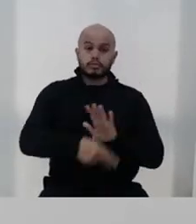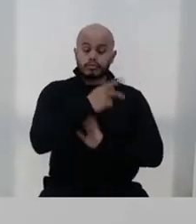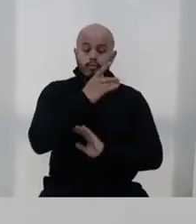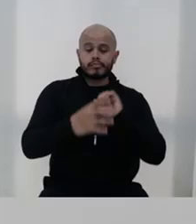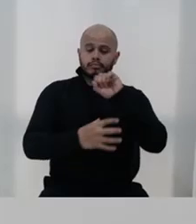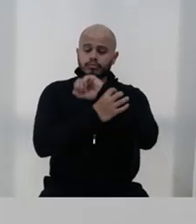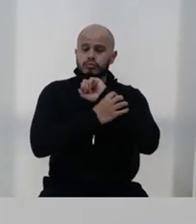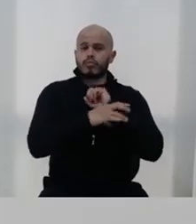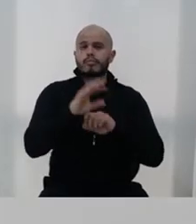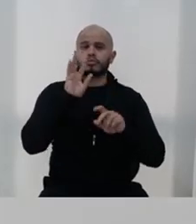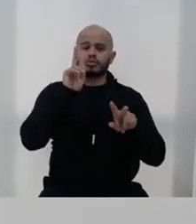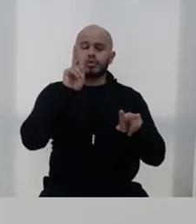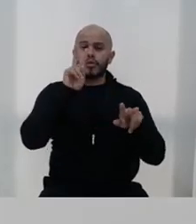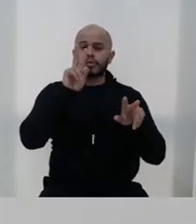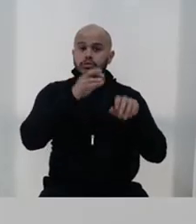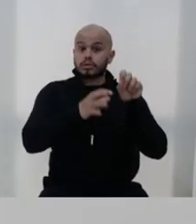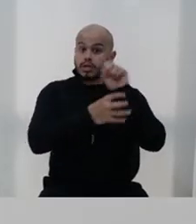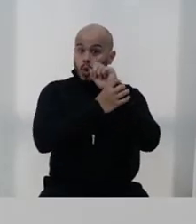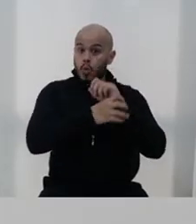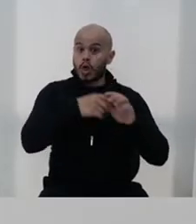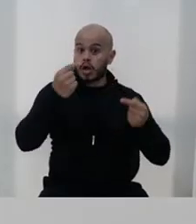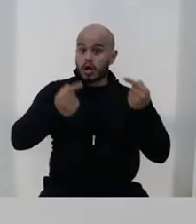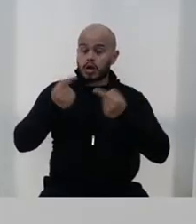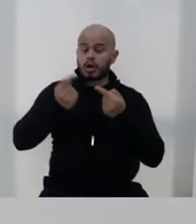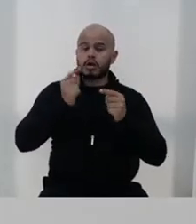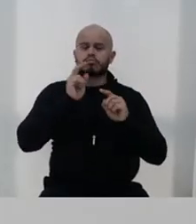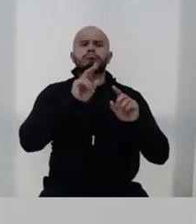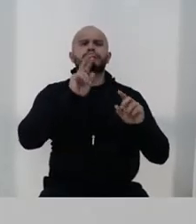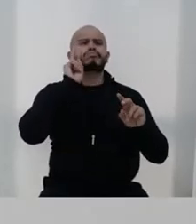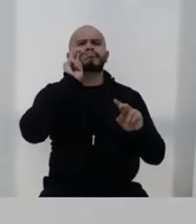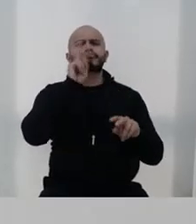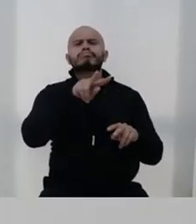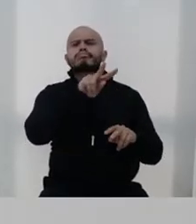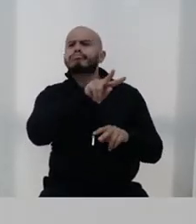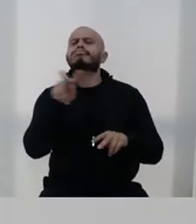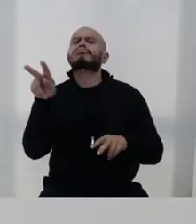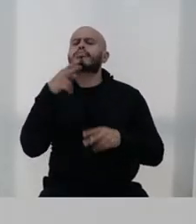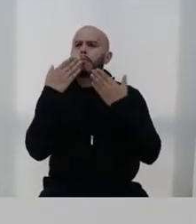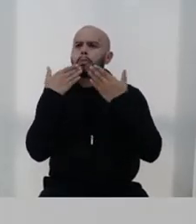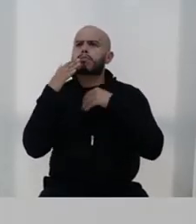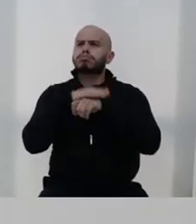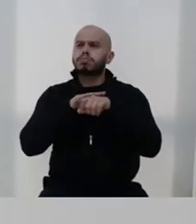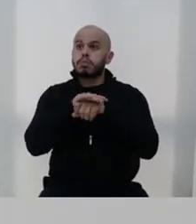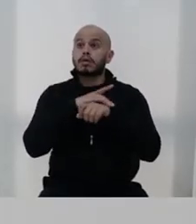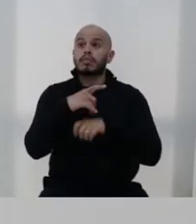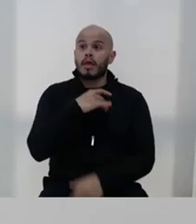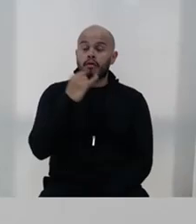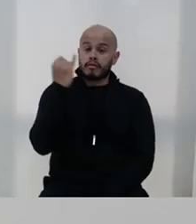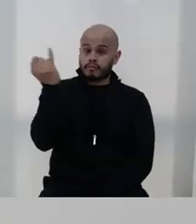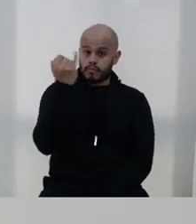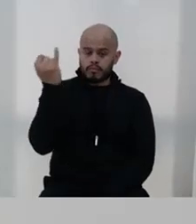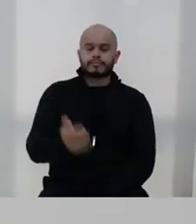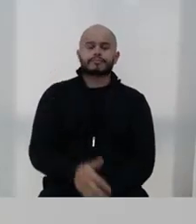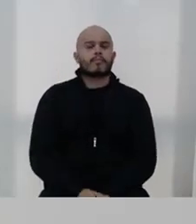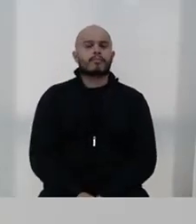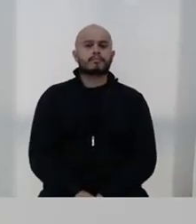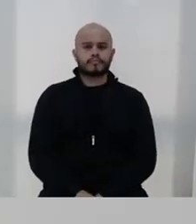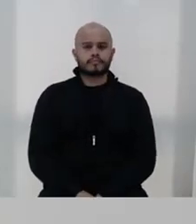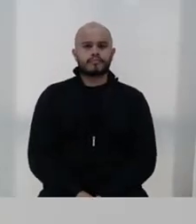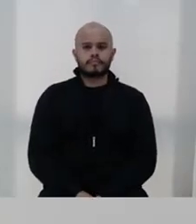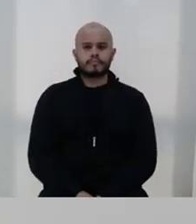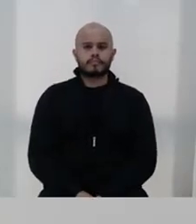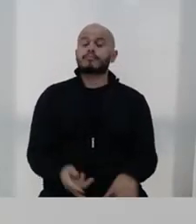segurança na Defensoria Pública do Maranhão. Então, a troca de experiências a respeito da Defensoria Pública do Maranhão foi bastante importante, e mais do que isso, nós